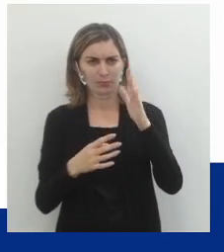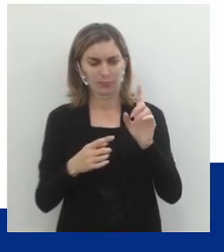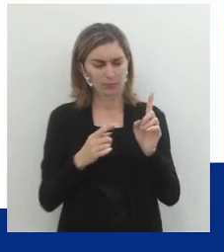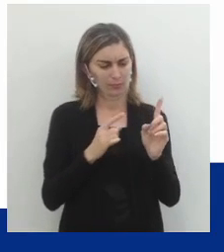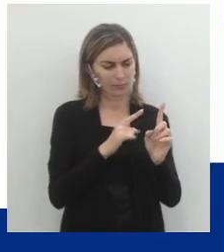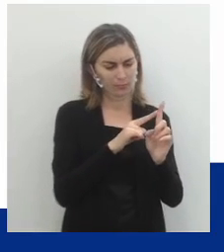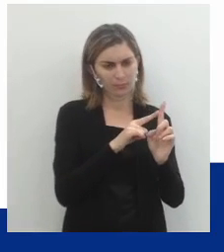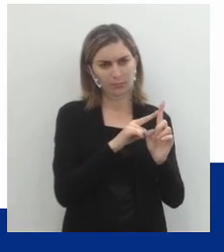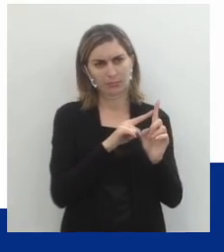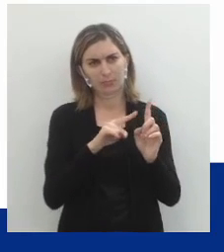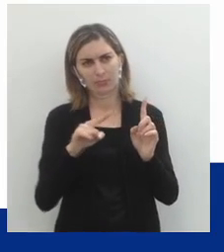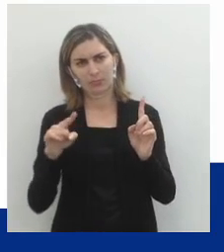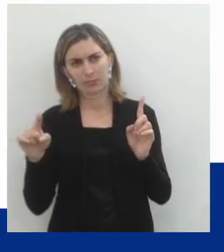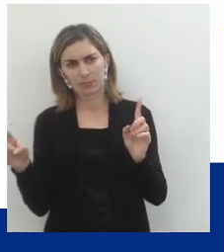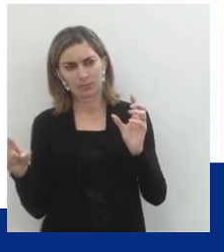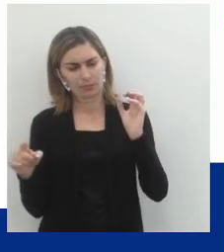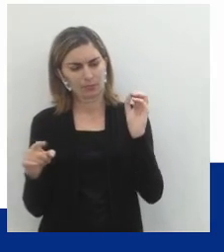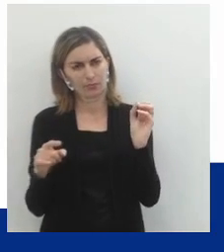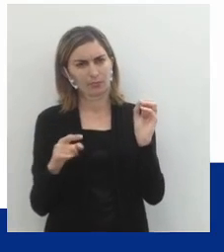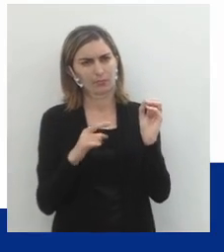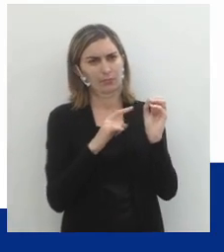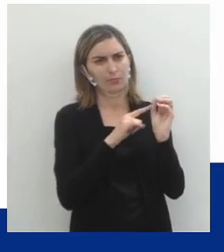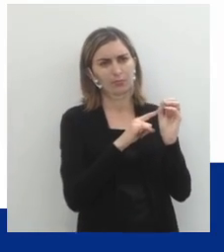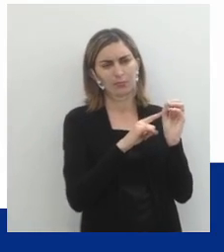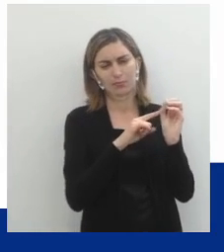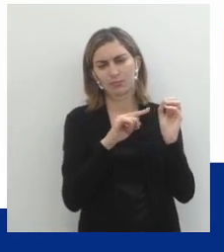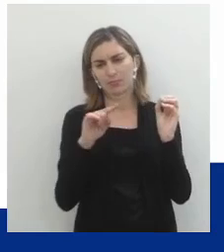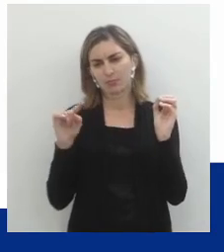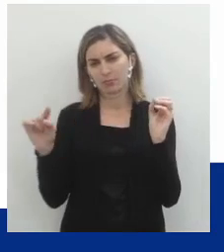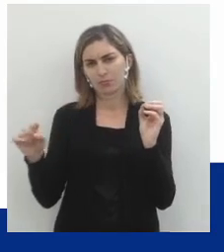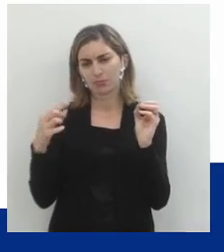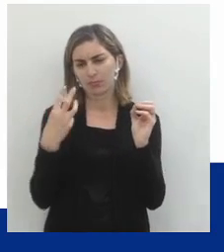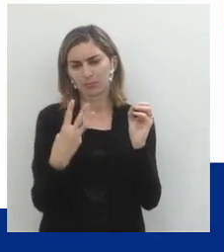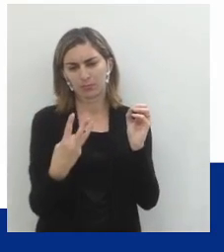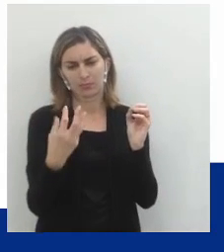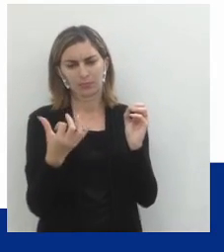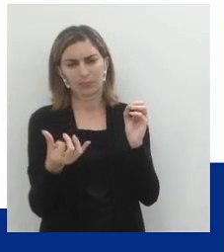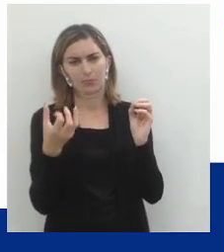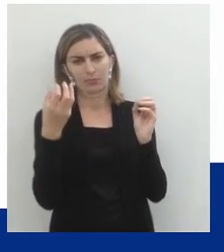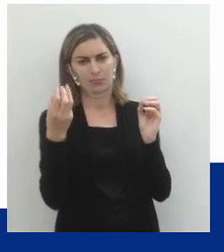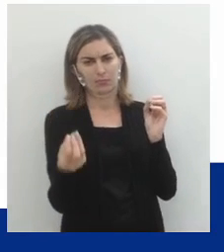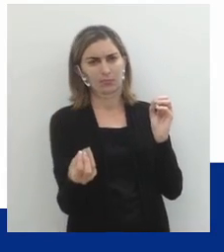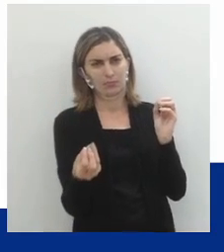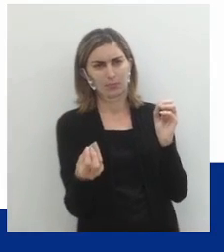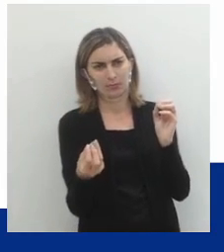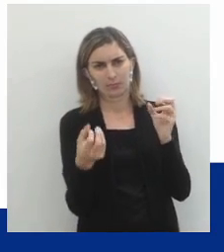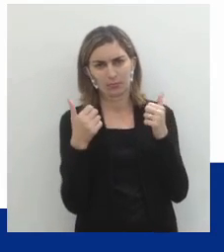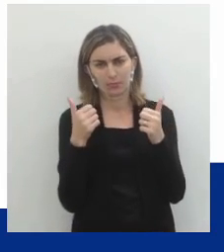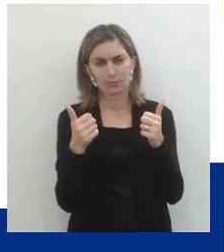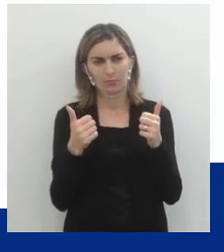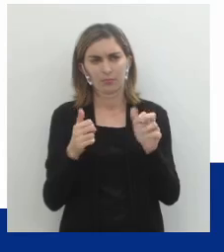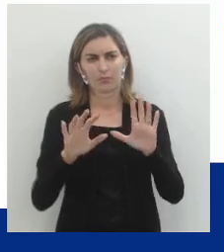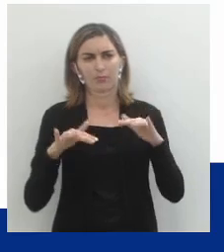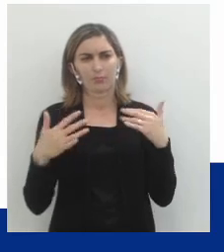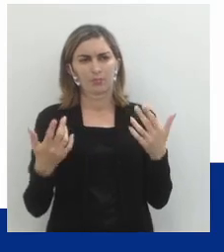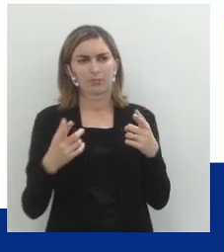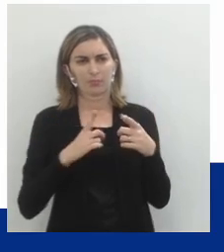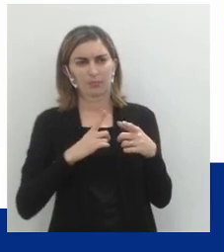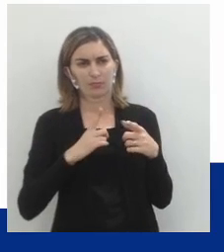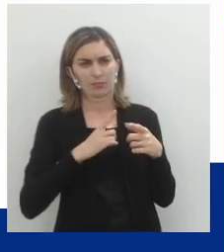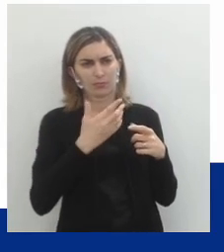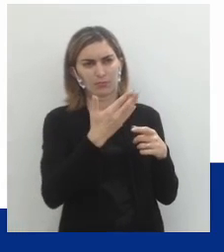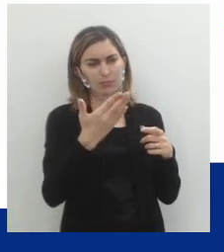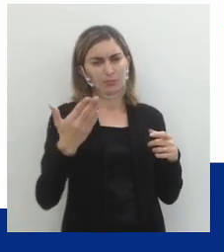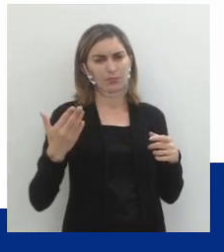intervalo aqui, ó, que vai do 0 grau até o 360 graus, beleza? Então, eu tenho, por